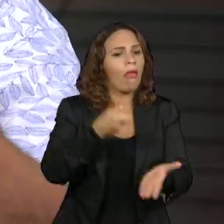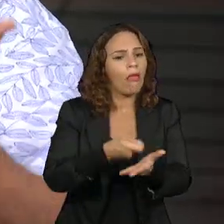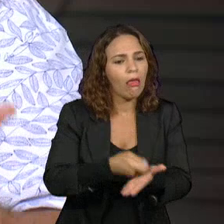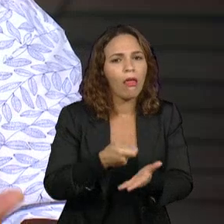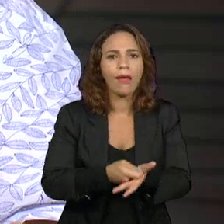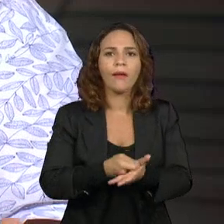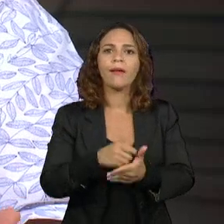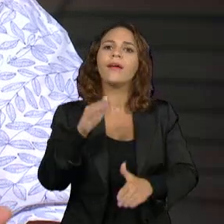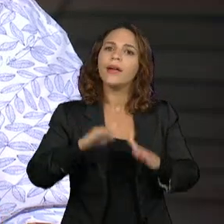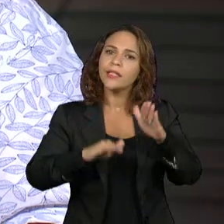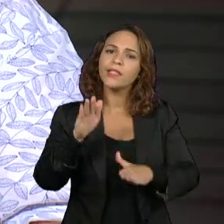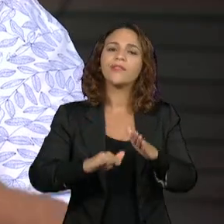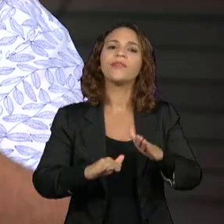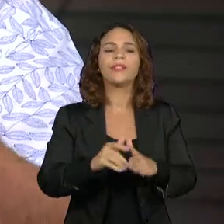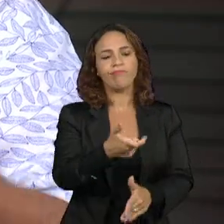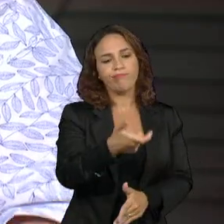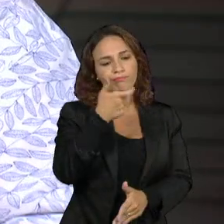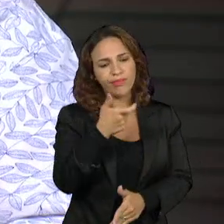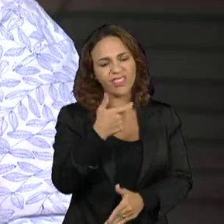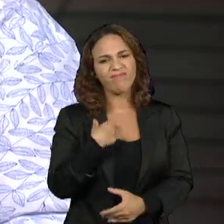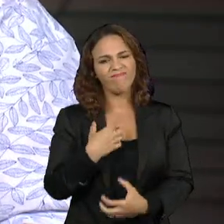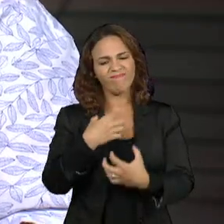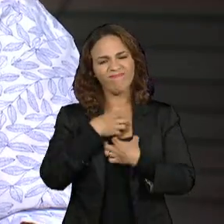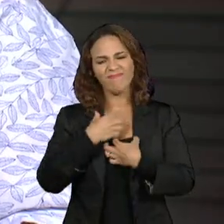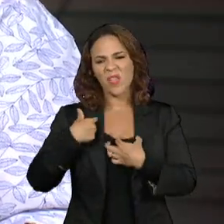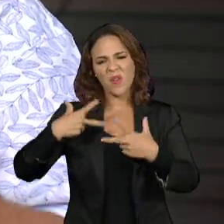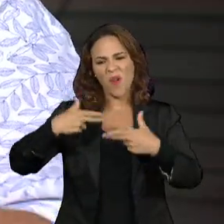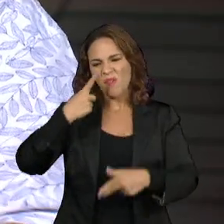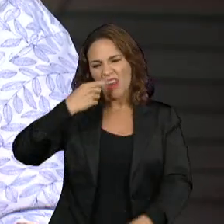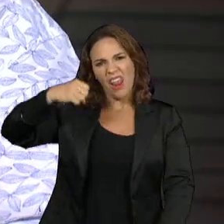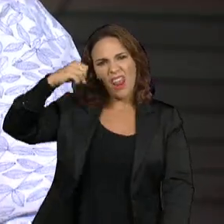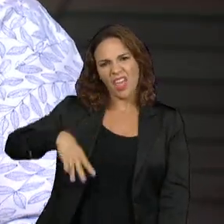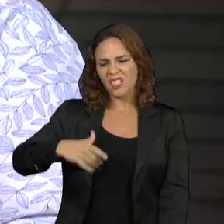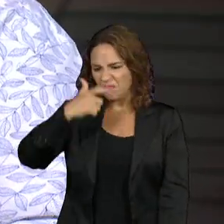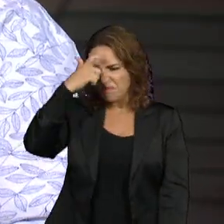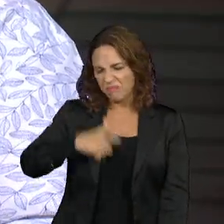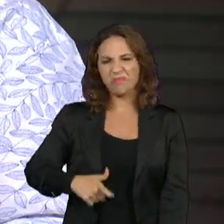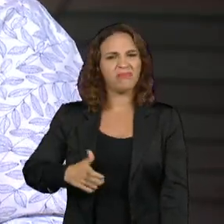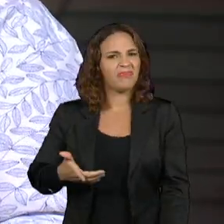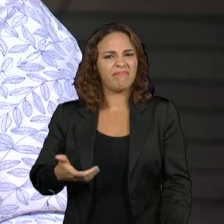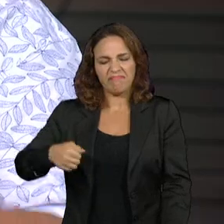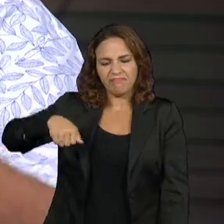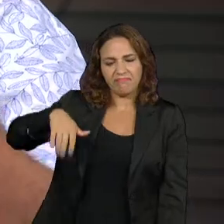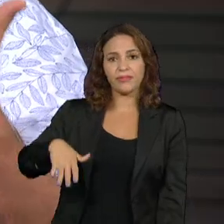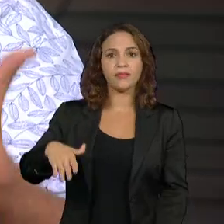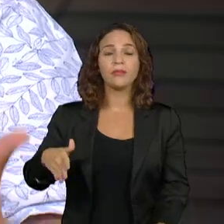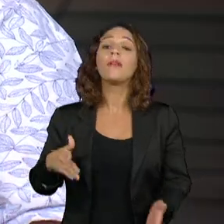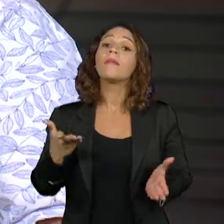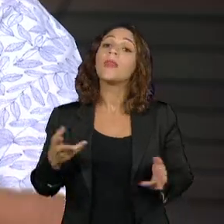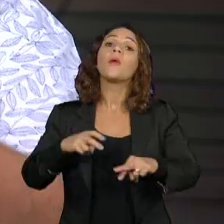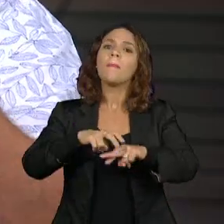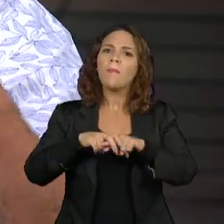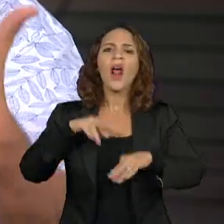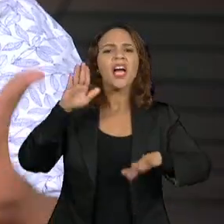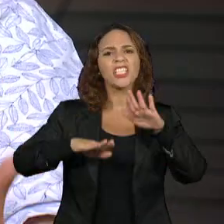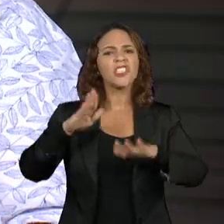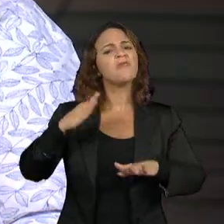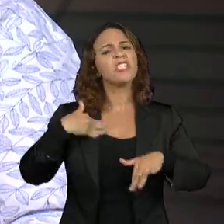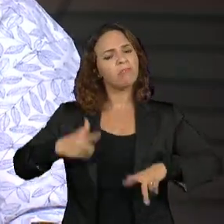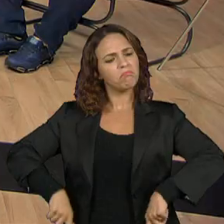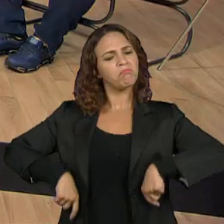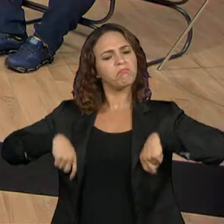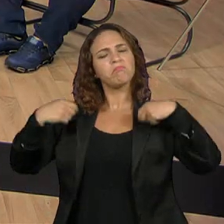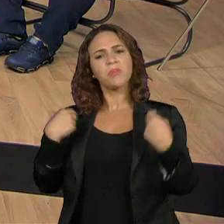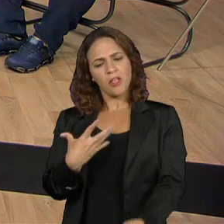às vezes acontece sair de lá e se sentir um lixo. Então, você precisa se amar. Por isso que a gente às vezes tira foto e é sem camisa